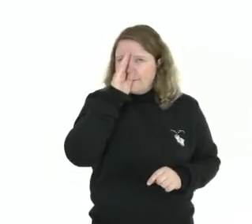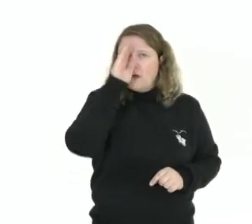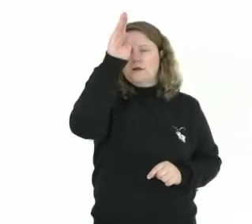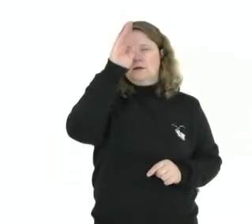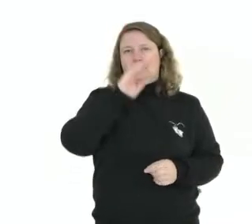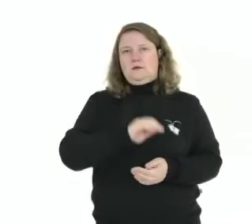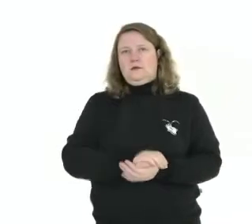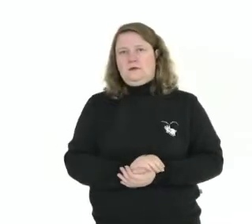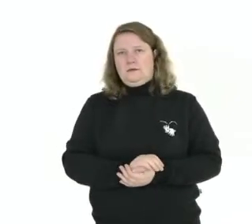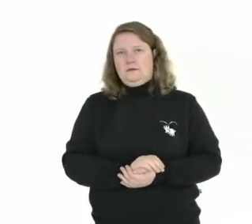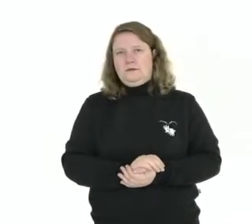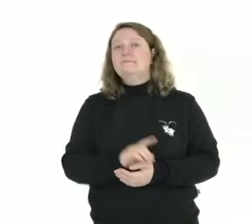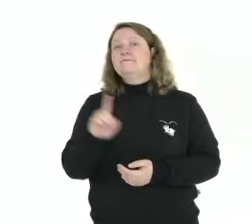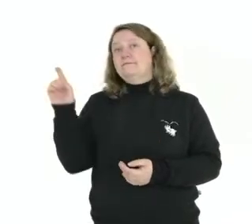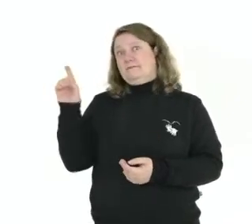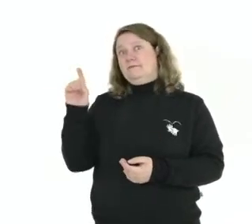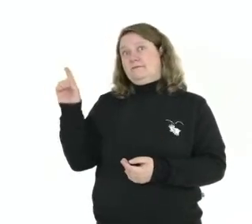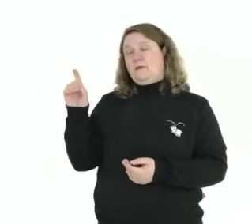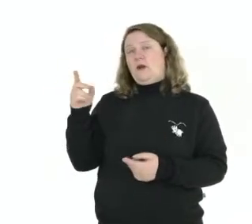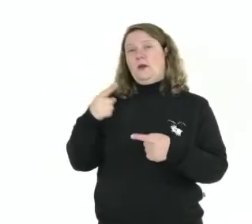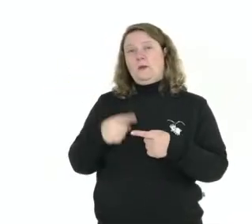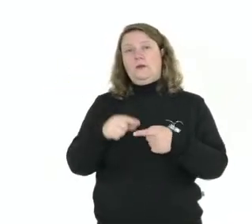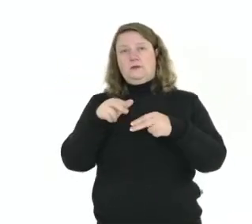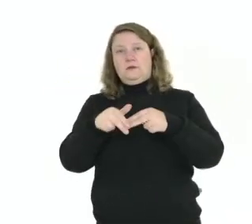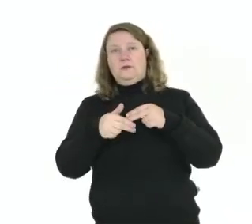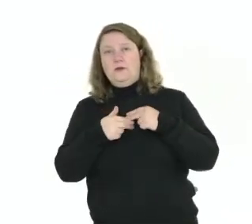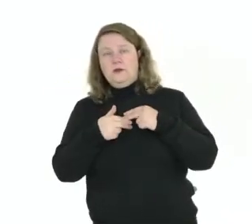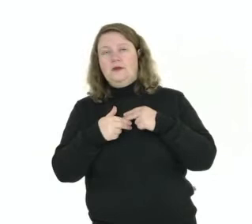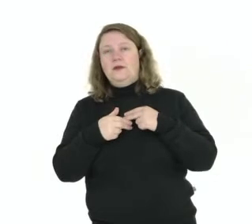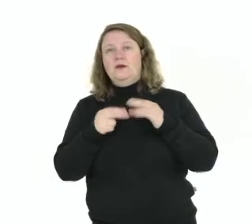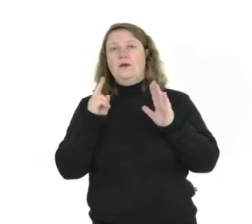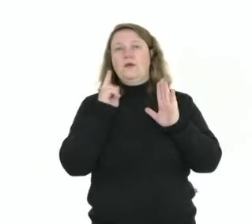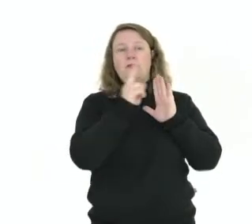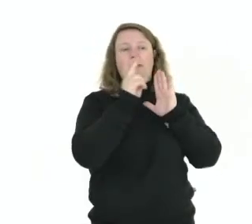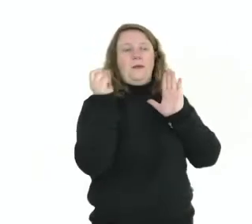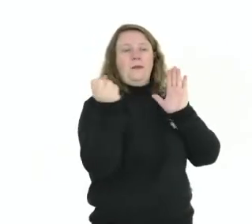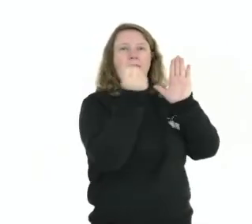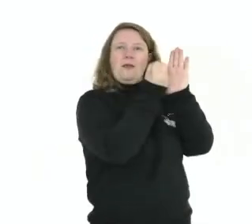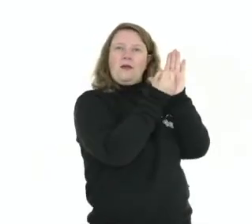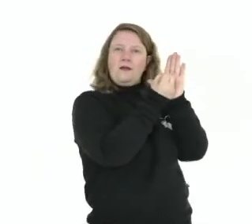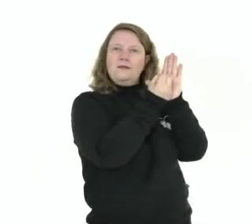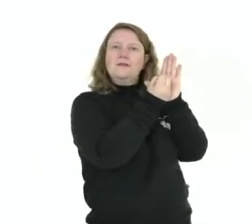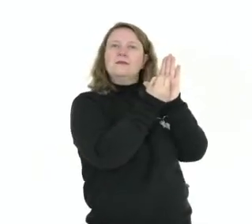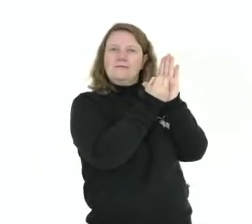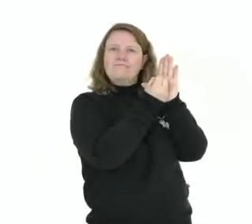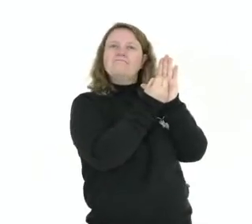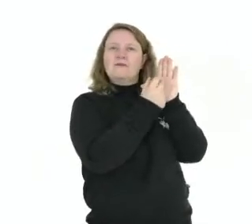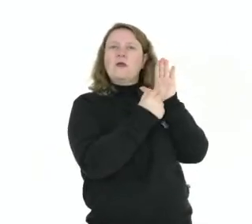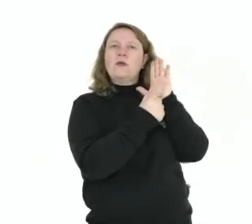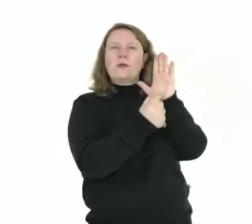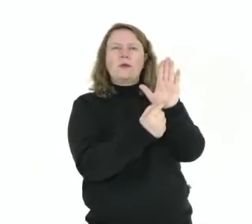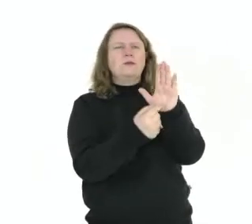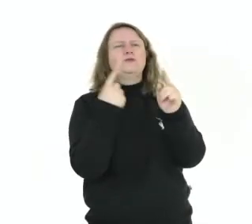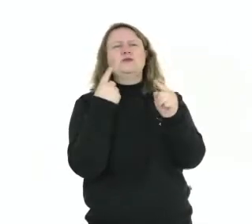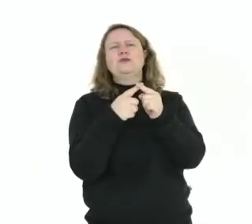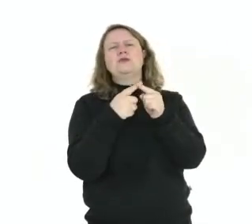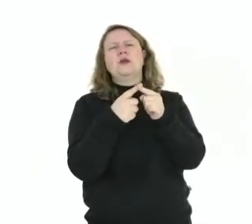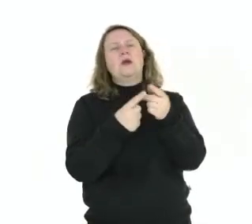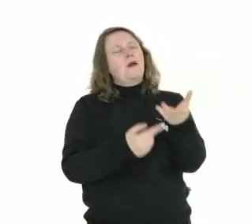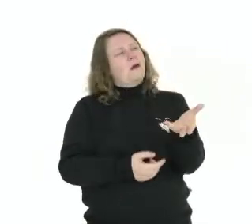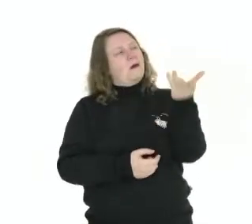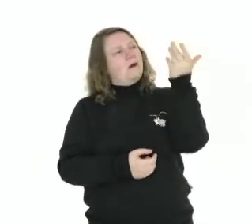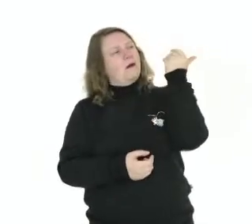presente na mata de araucária. Por isso ela dá o nome, inclusive, à vegetação, porque era abundante, né,